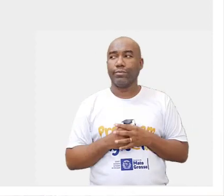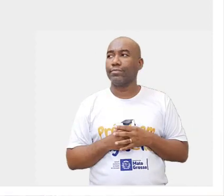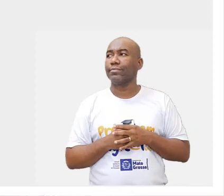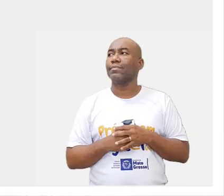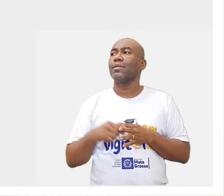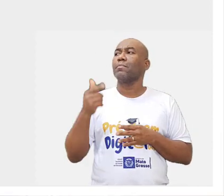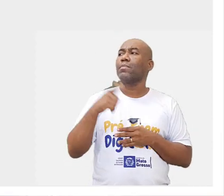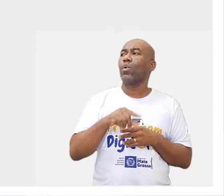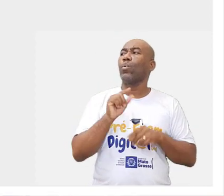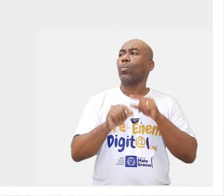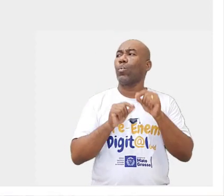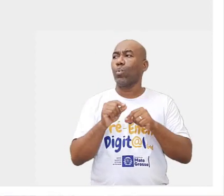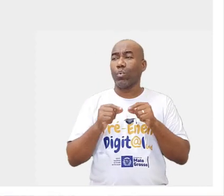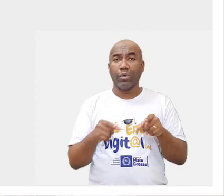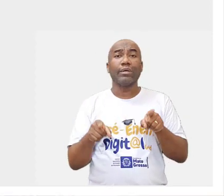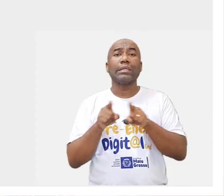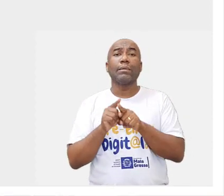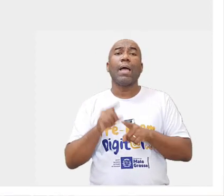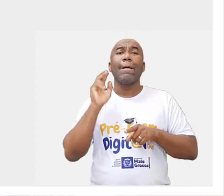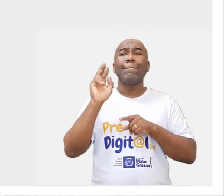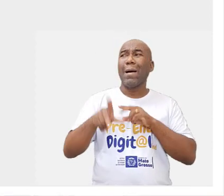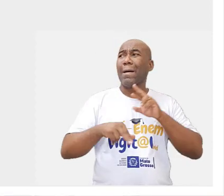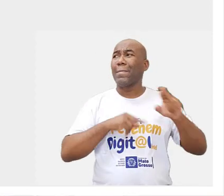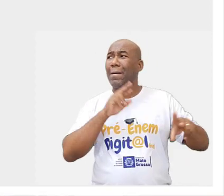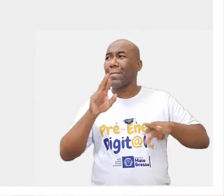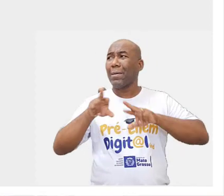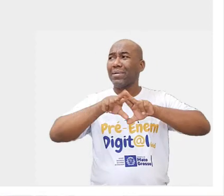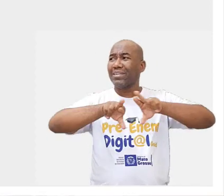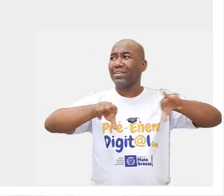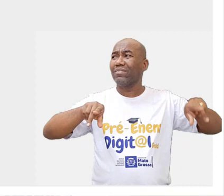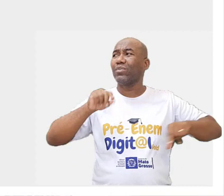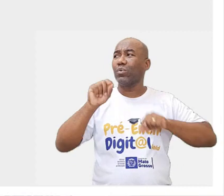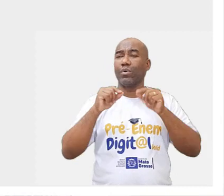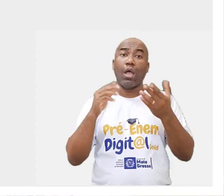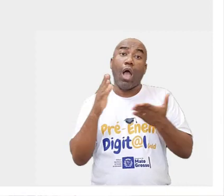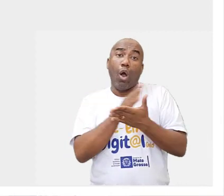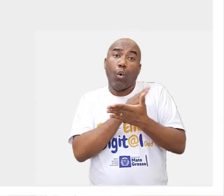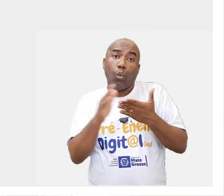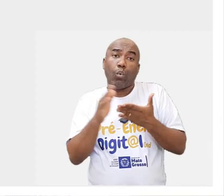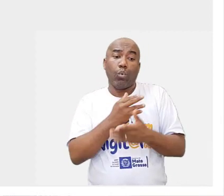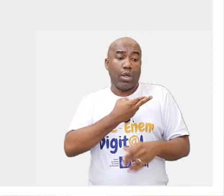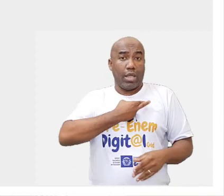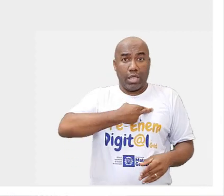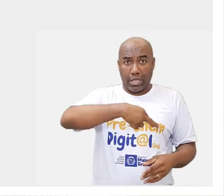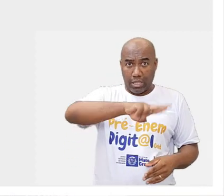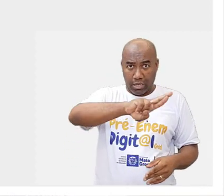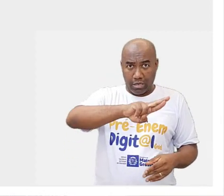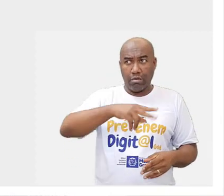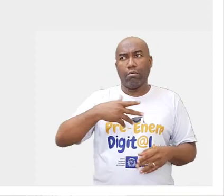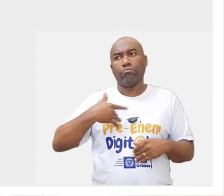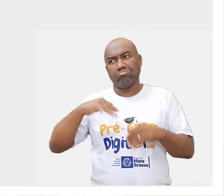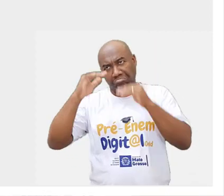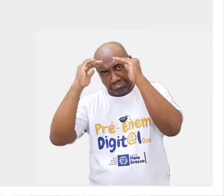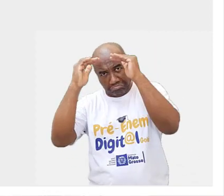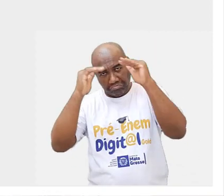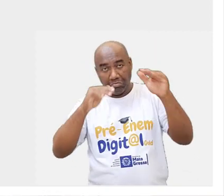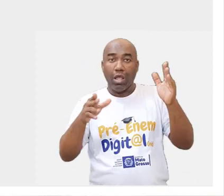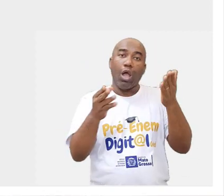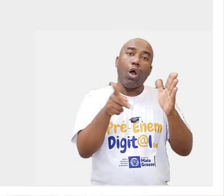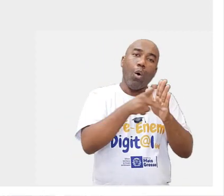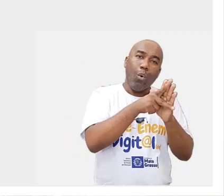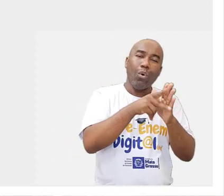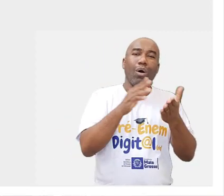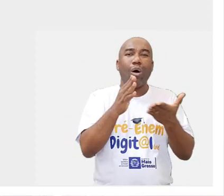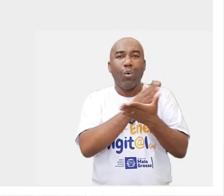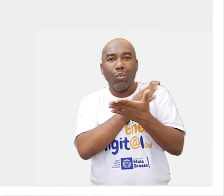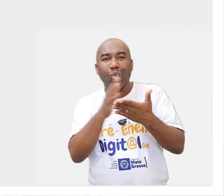reconhece que há uma diversidade de crenças, de valorização e diferenças. E eu já